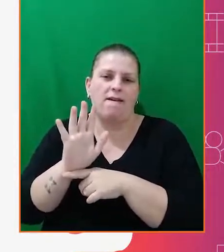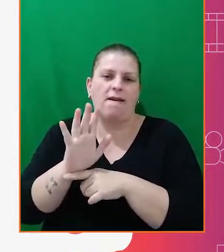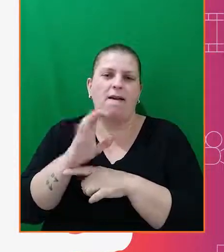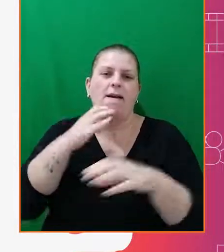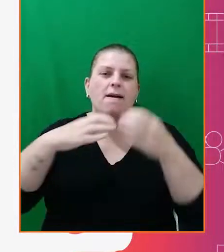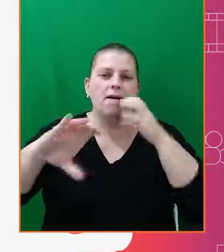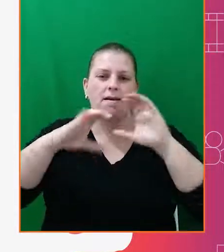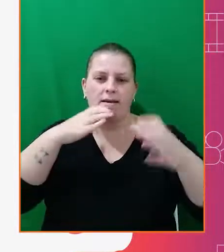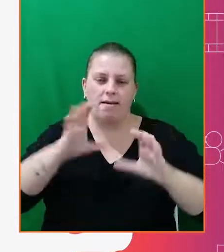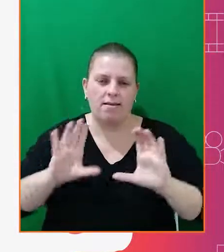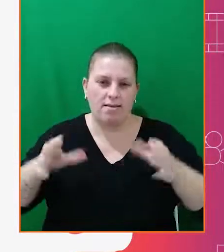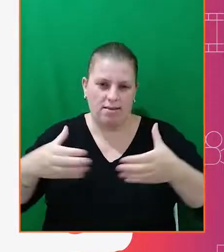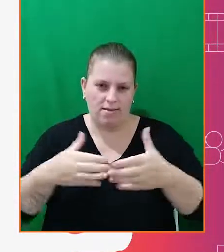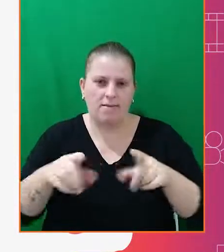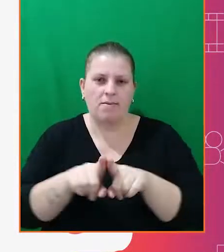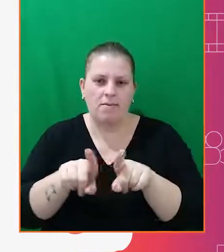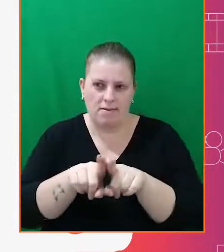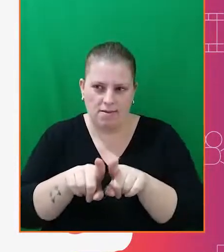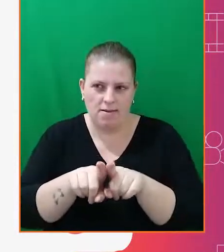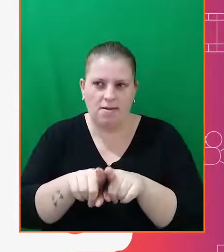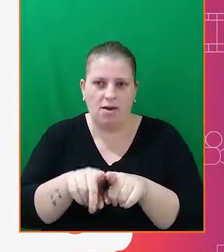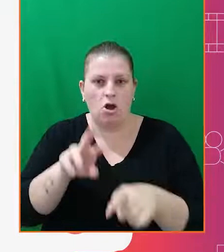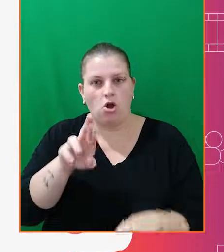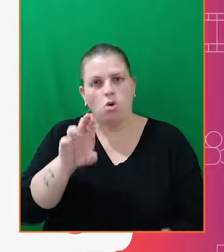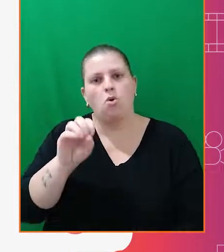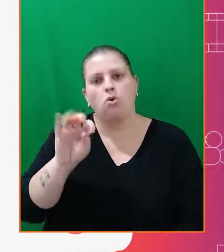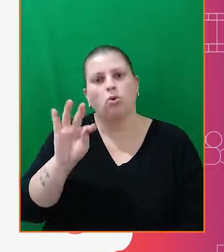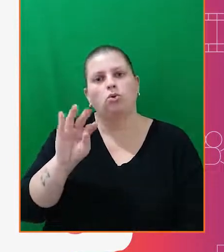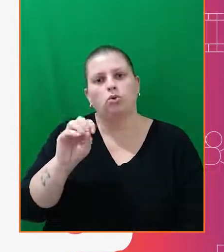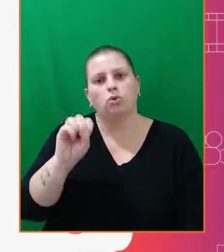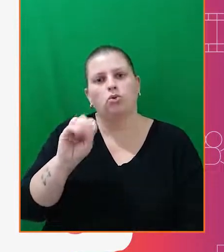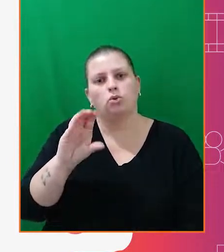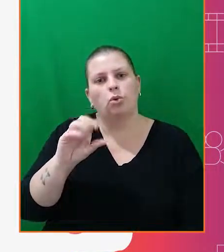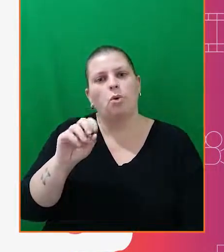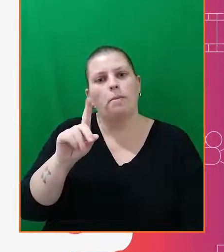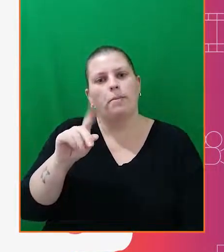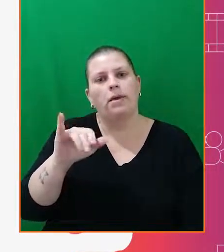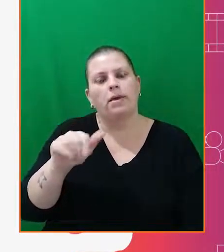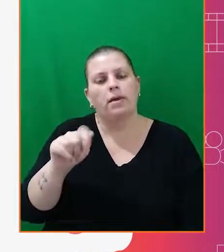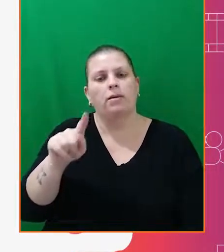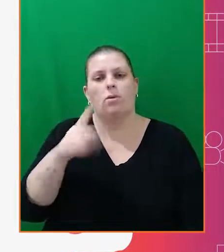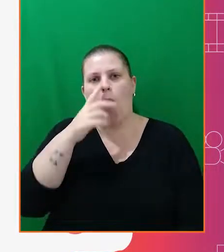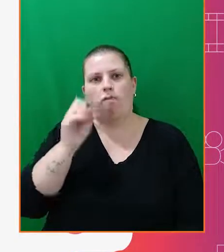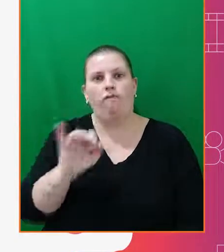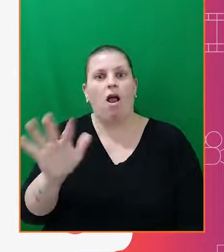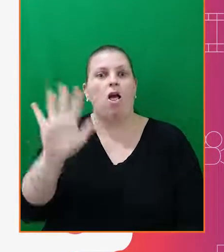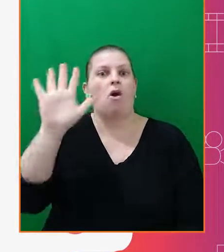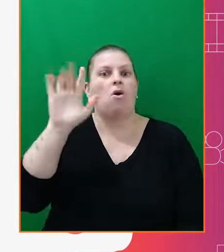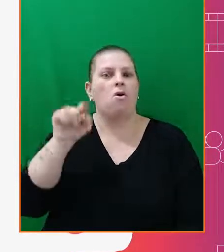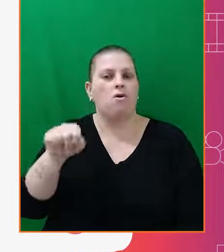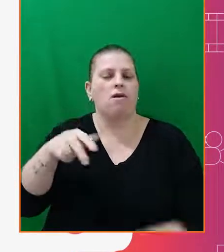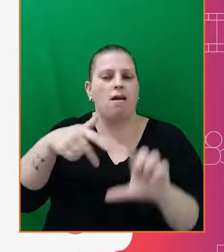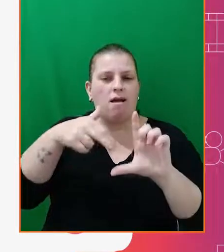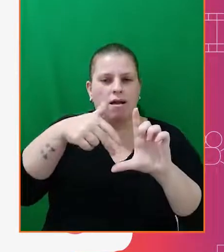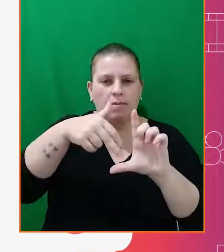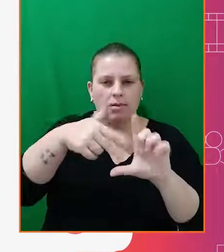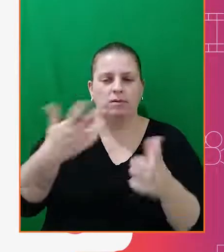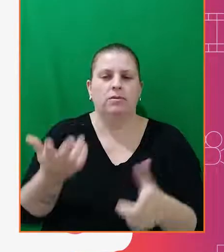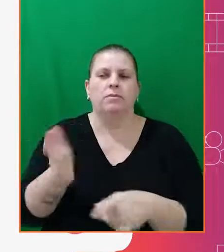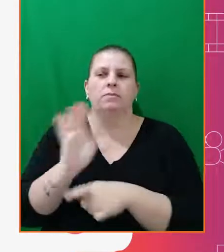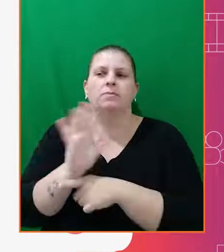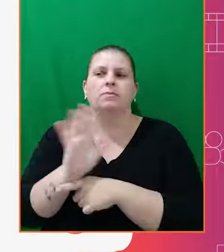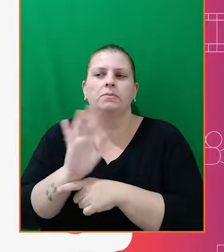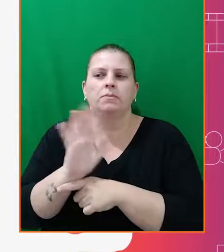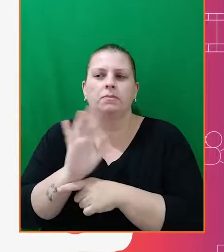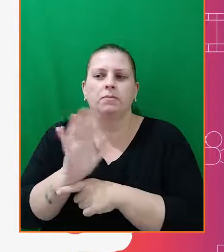Me, onde essa estética do rascunho é feita a partir de uma rotoscopia. Isso dá um grande valor na animação.